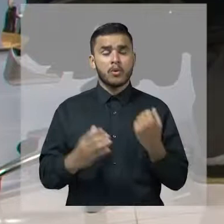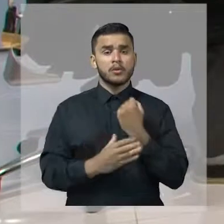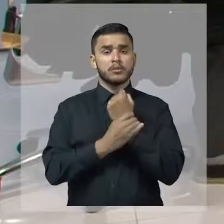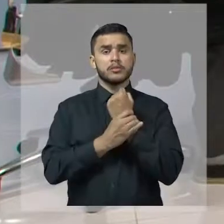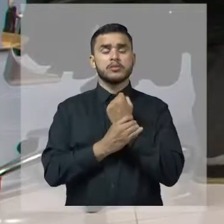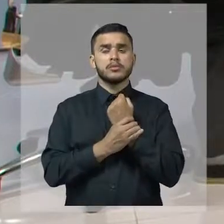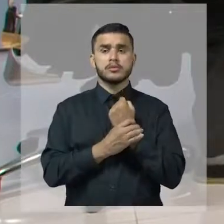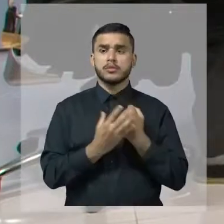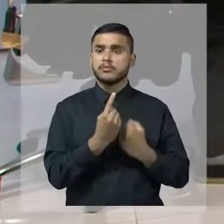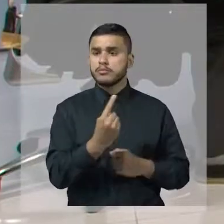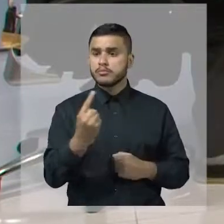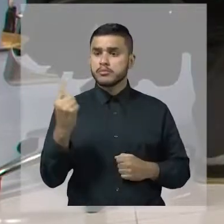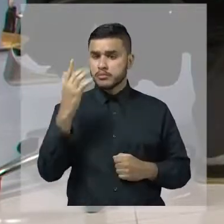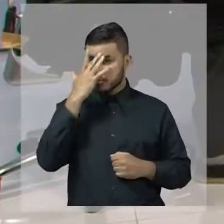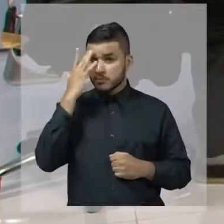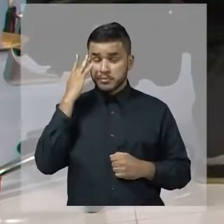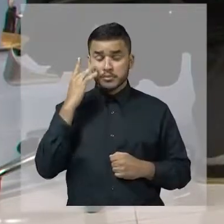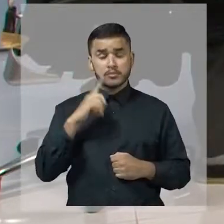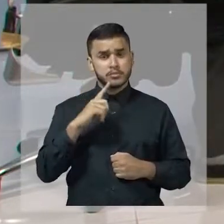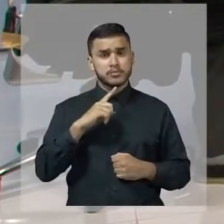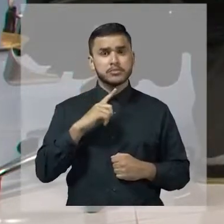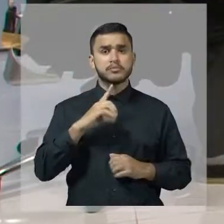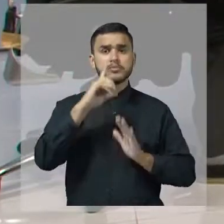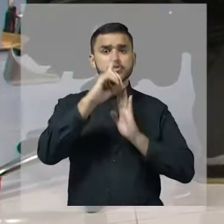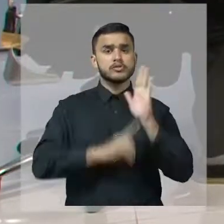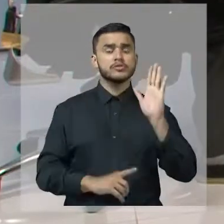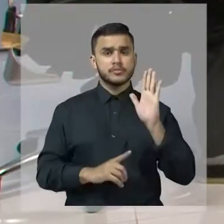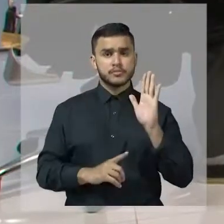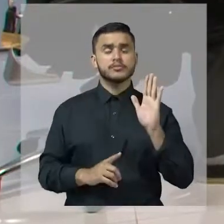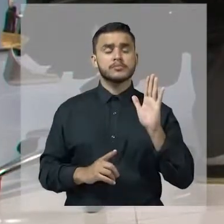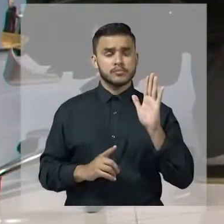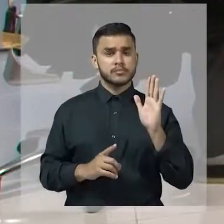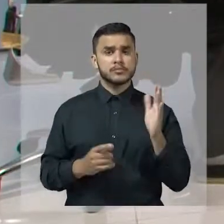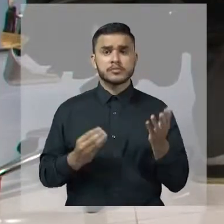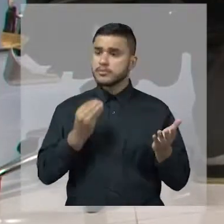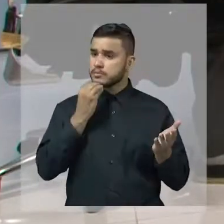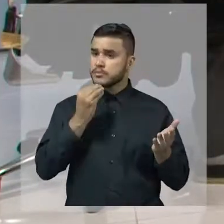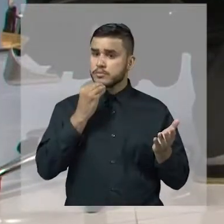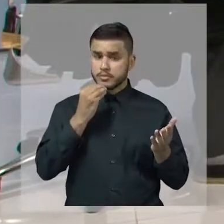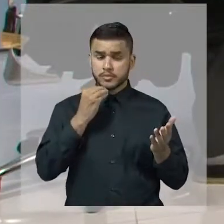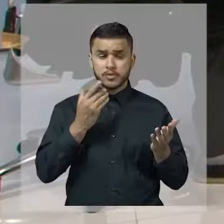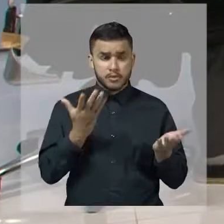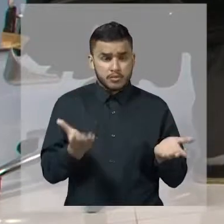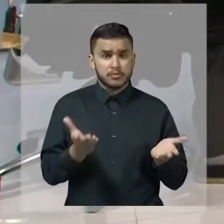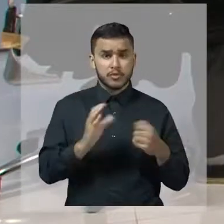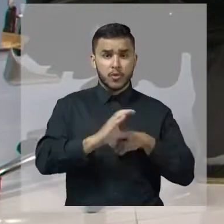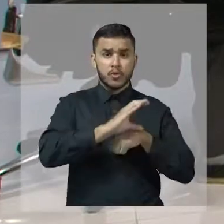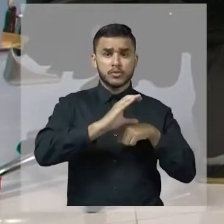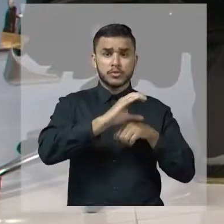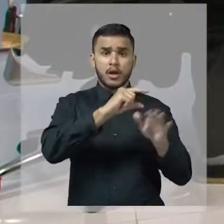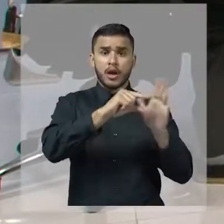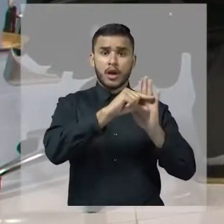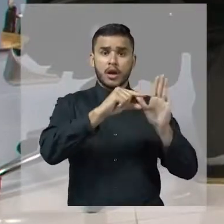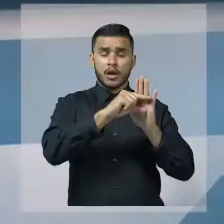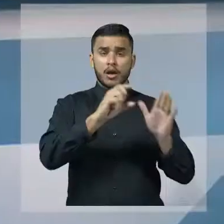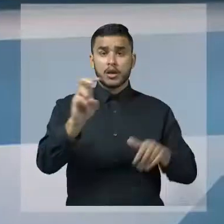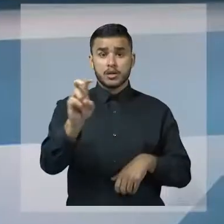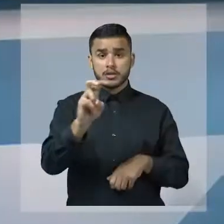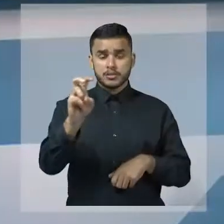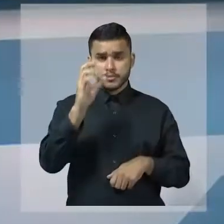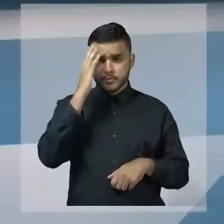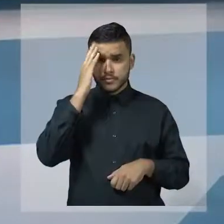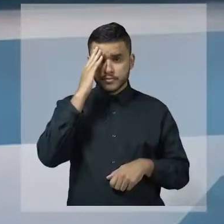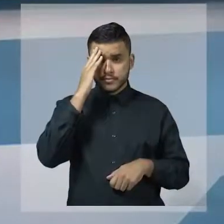cidadão, as mesmas que lhe acreditam esses direitos, e são muitos. O artigo 5º da Constituição, se não me engano, tem